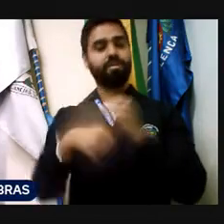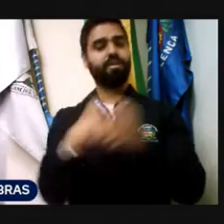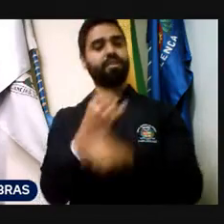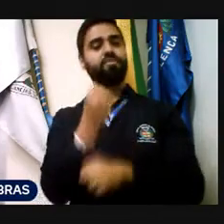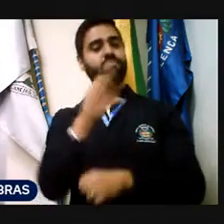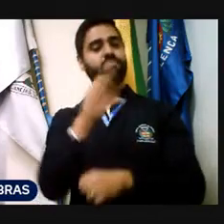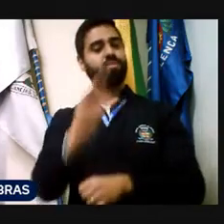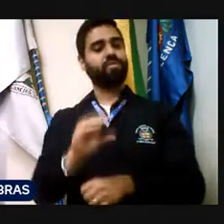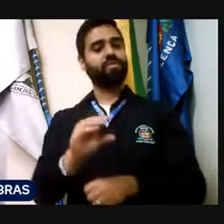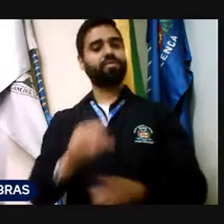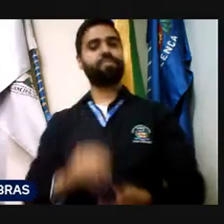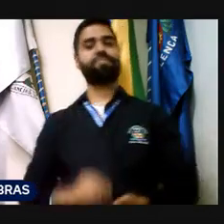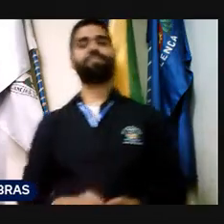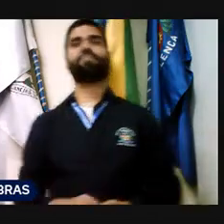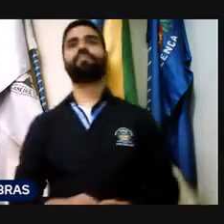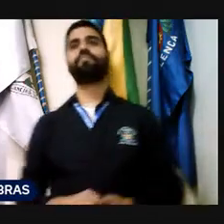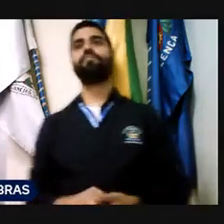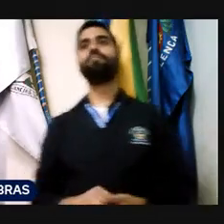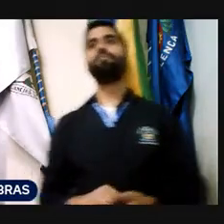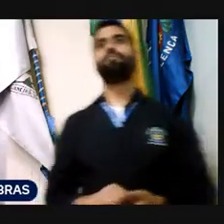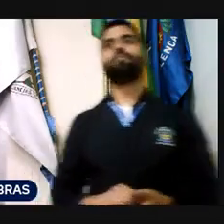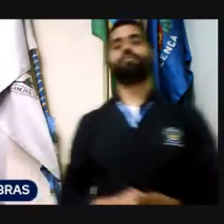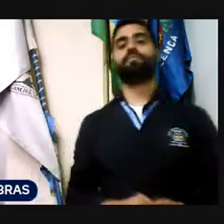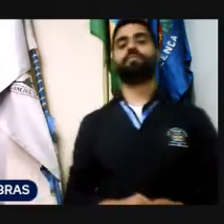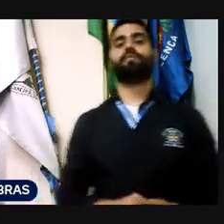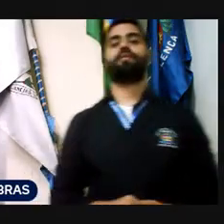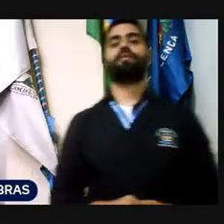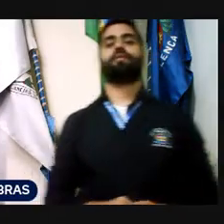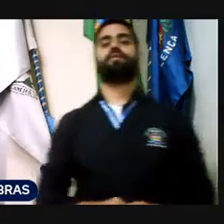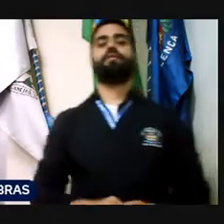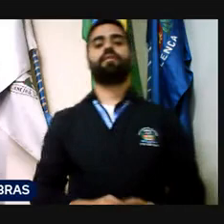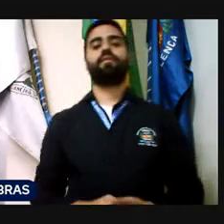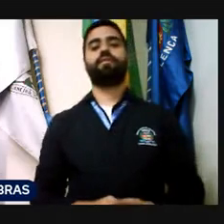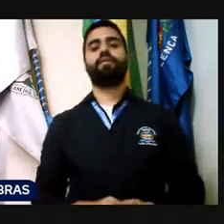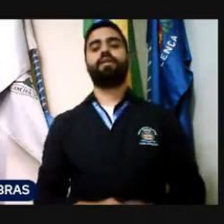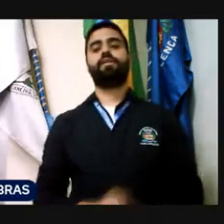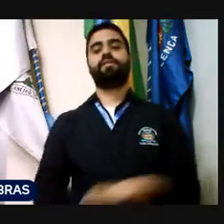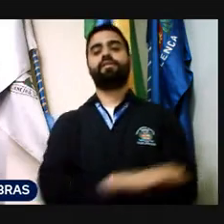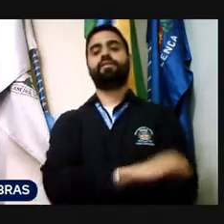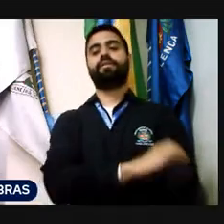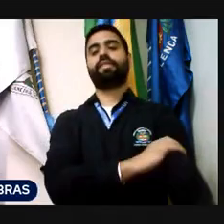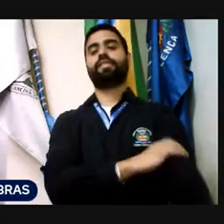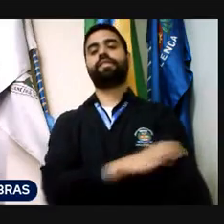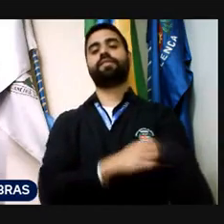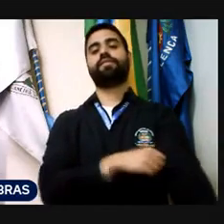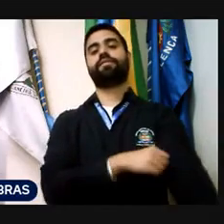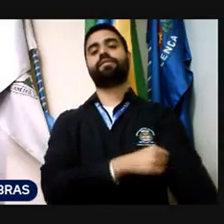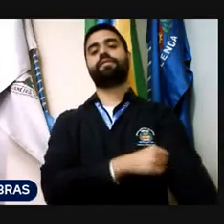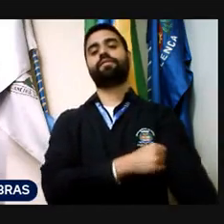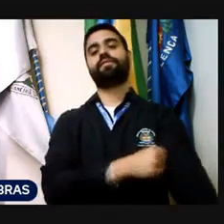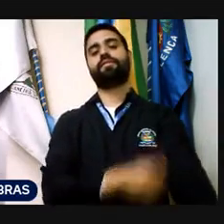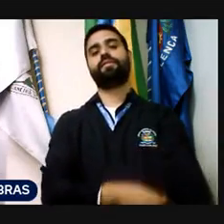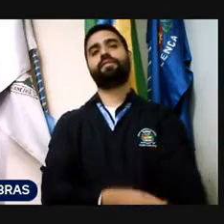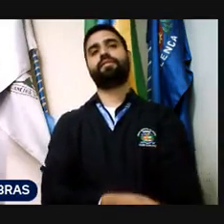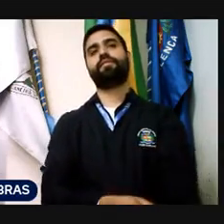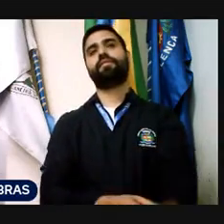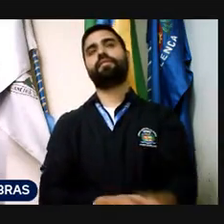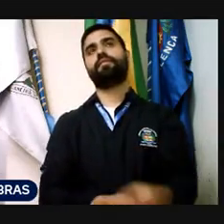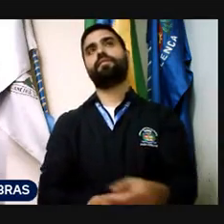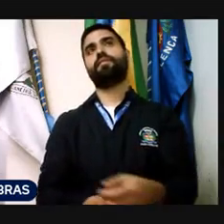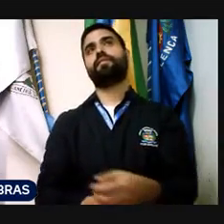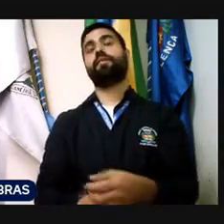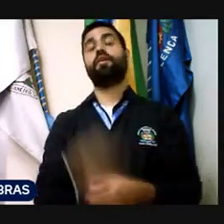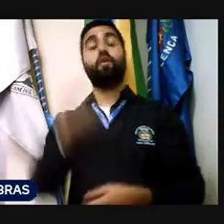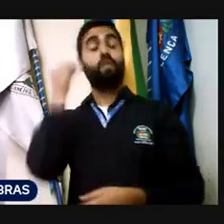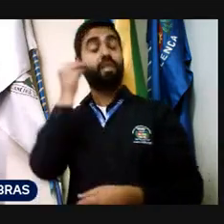noite. Vou tentar ser bem objetivo, Pedro, para usar, né, nosso